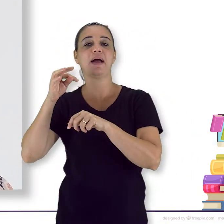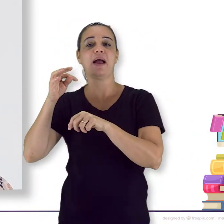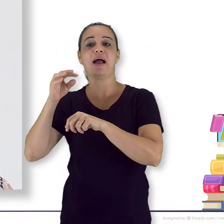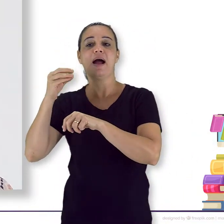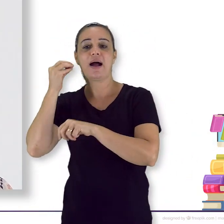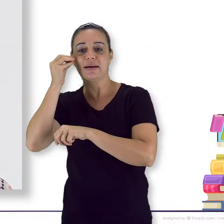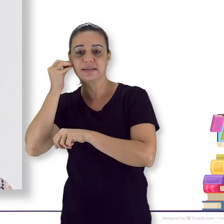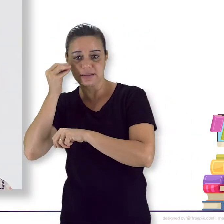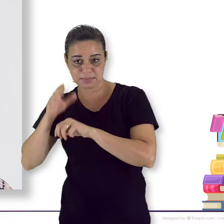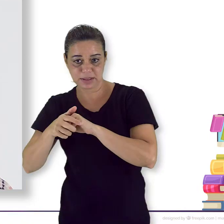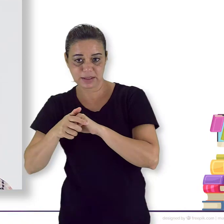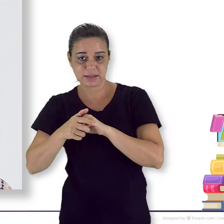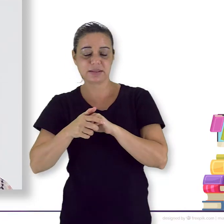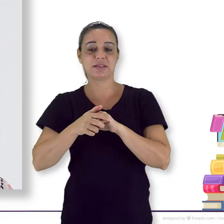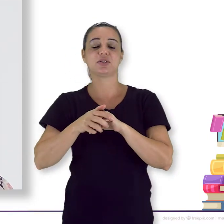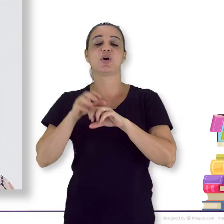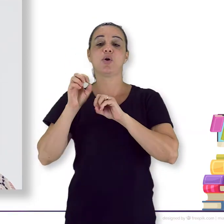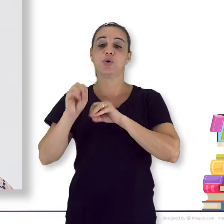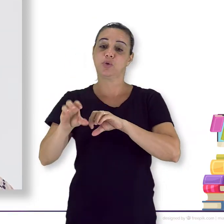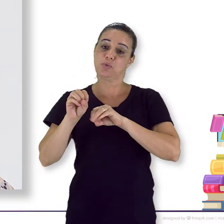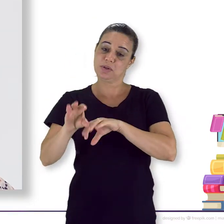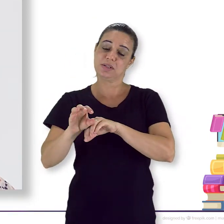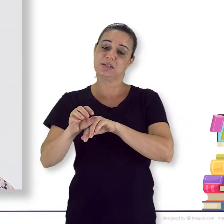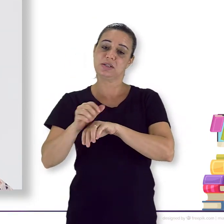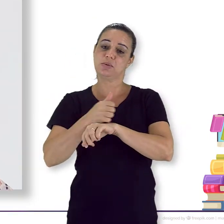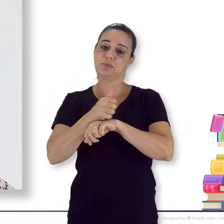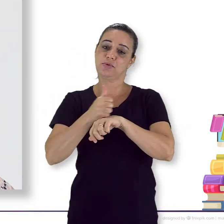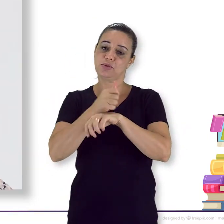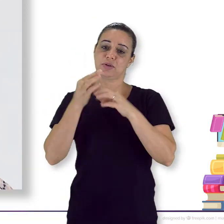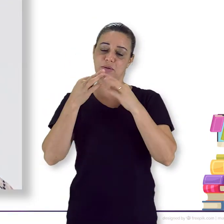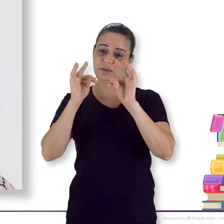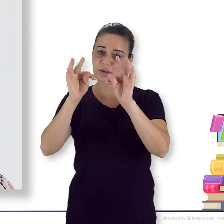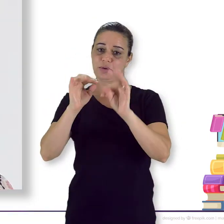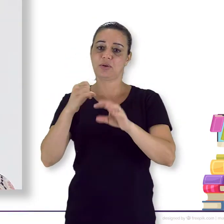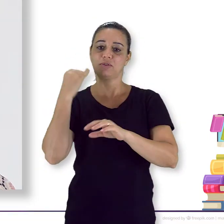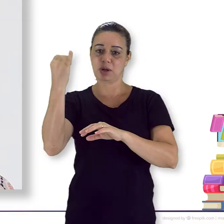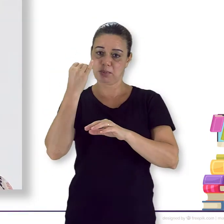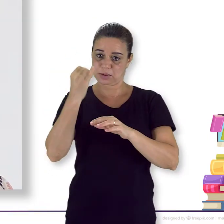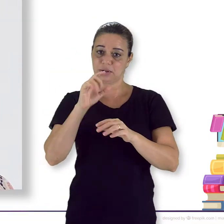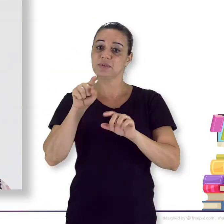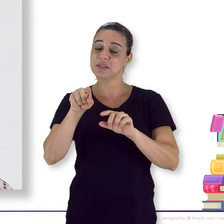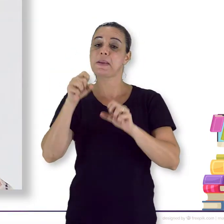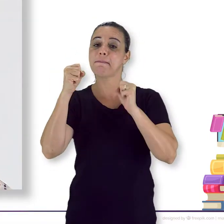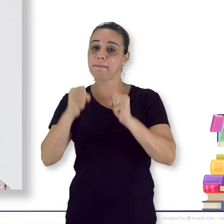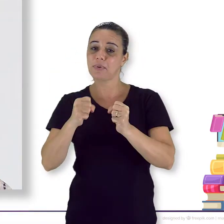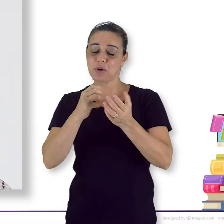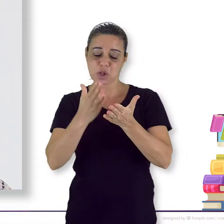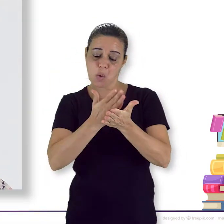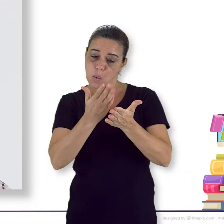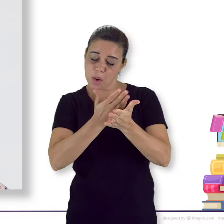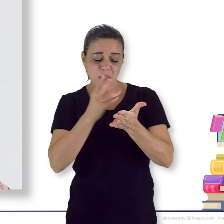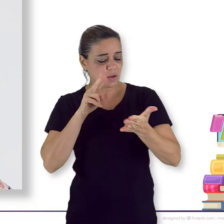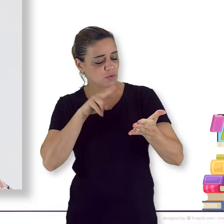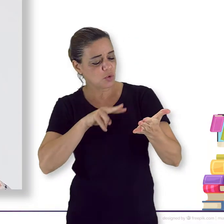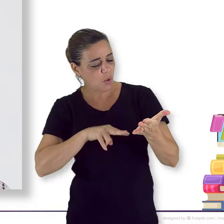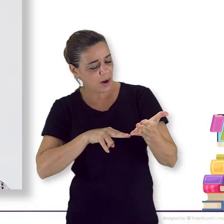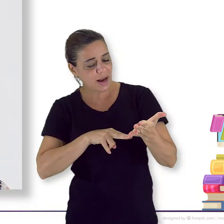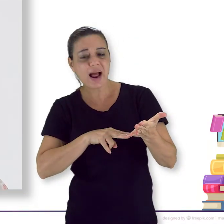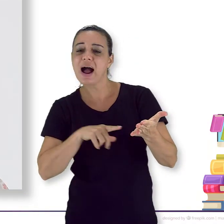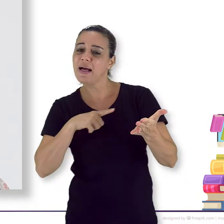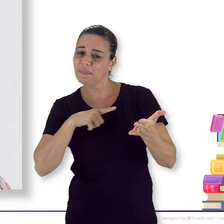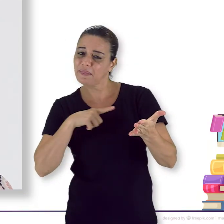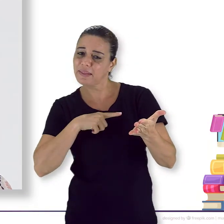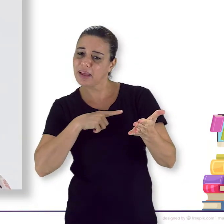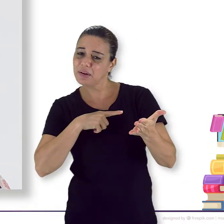educação profissional tecnológica. A gente até tem alguns exemplos que depois vocês vão poder dar uma olhadinha lá no